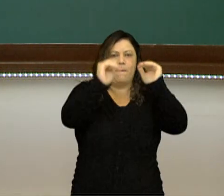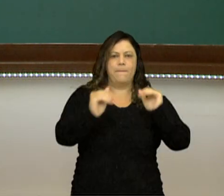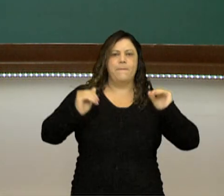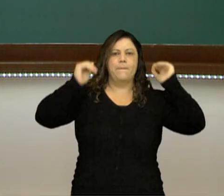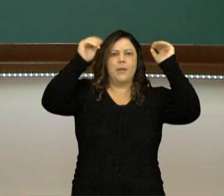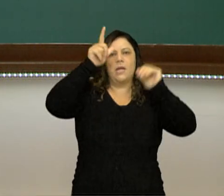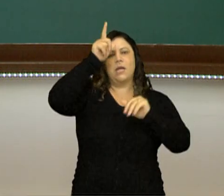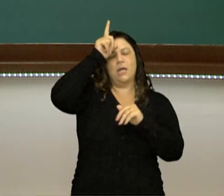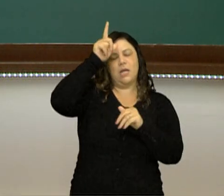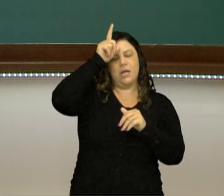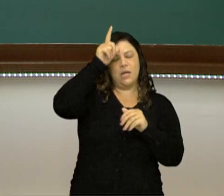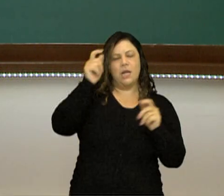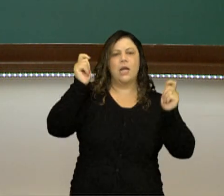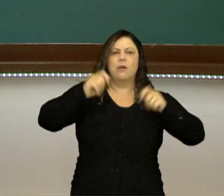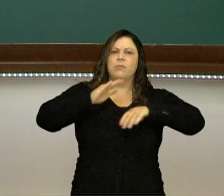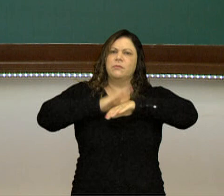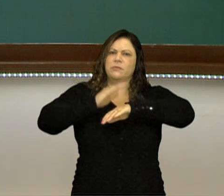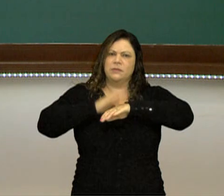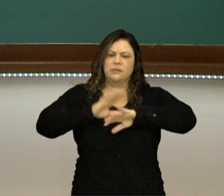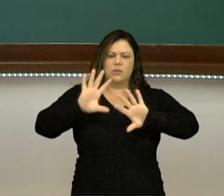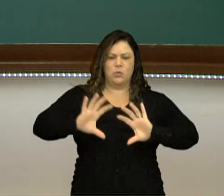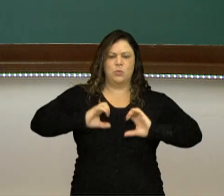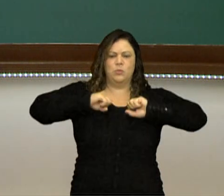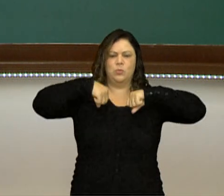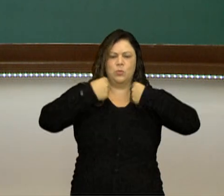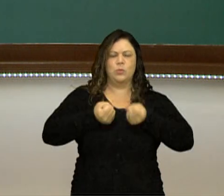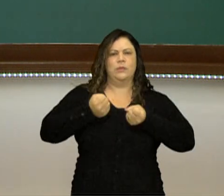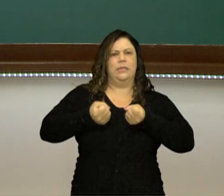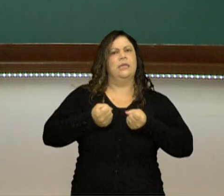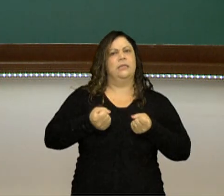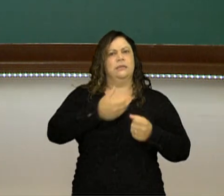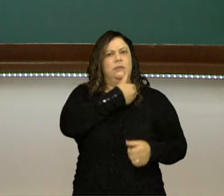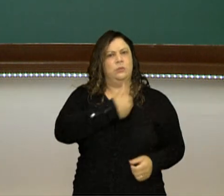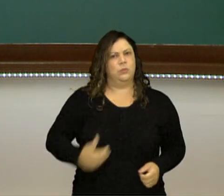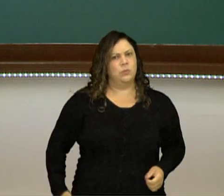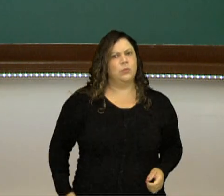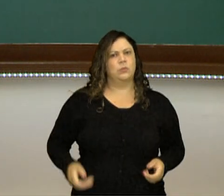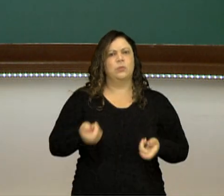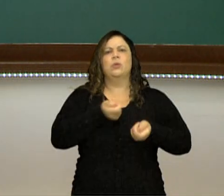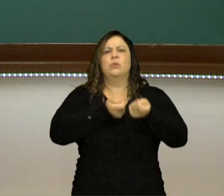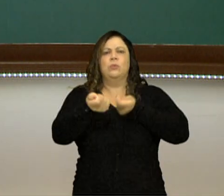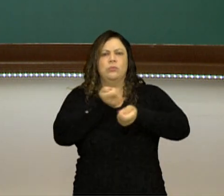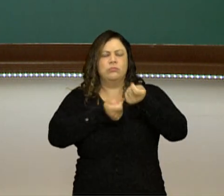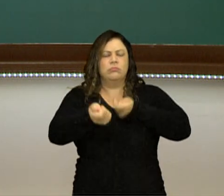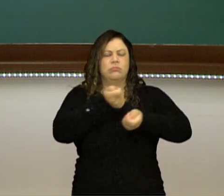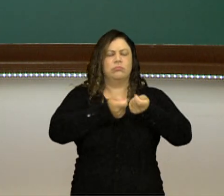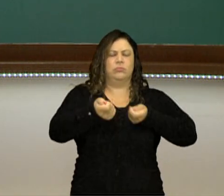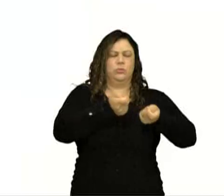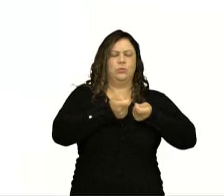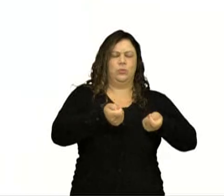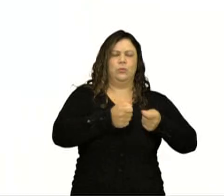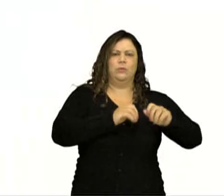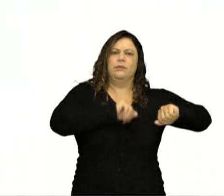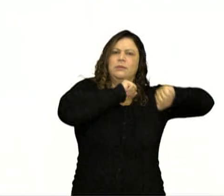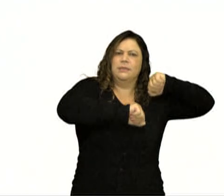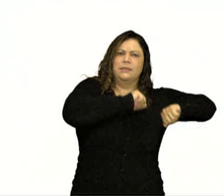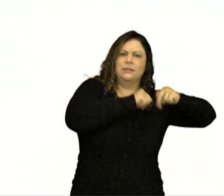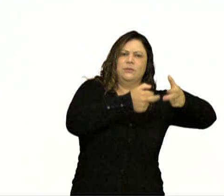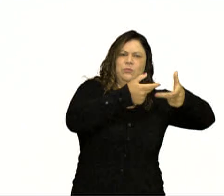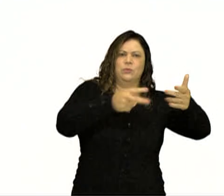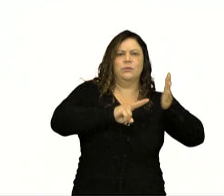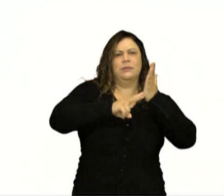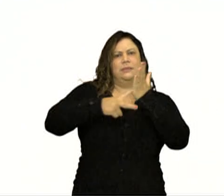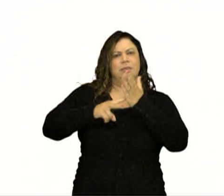fazer isso, ele vai se utilizar do fortalecimento do Estado e controle dos movimentos operários e de sindicatos. Ele vai